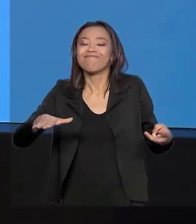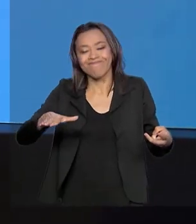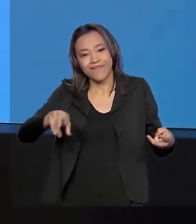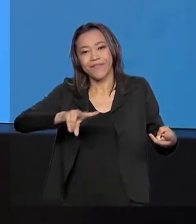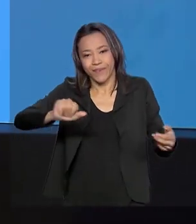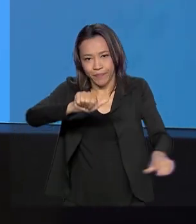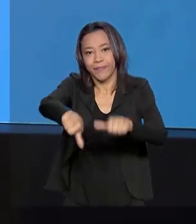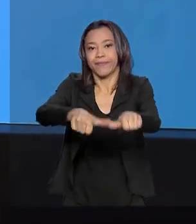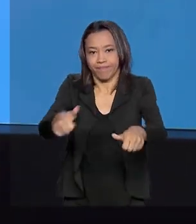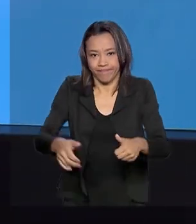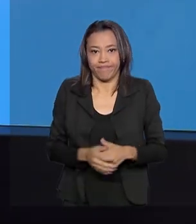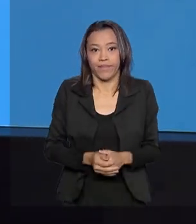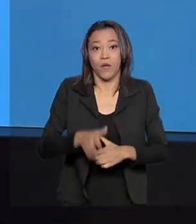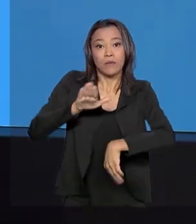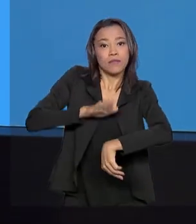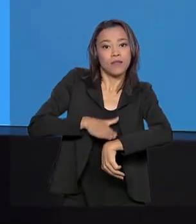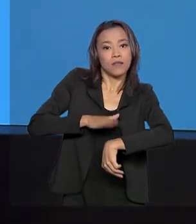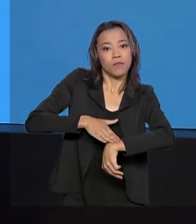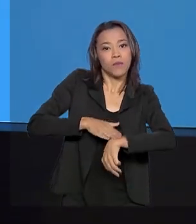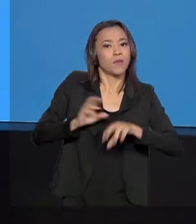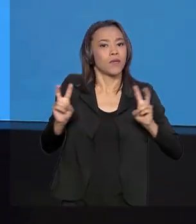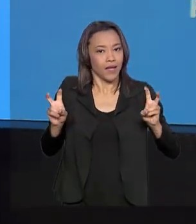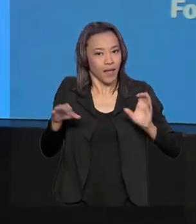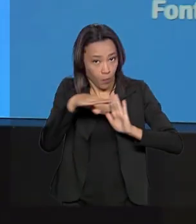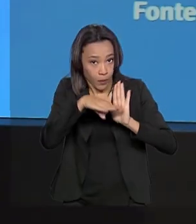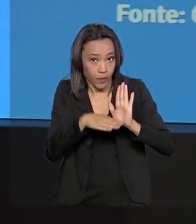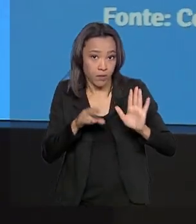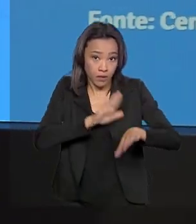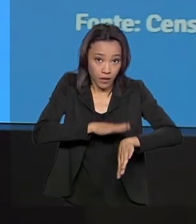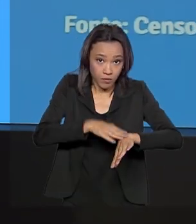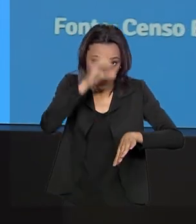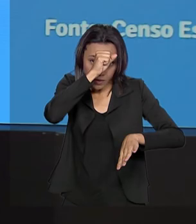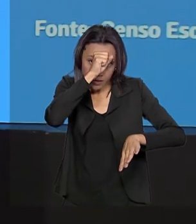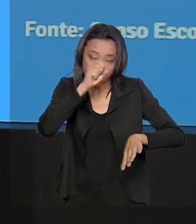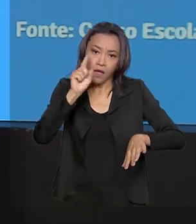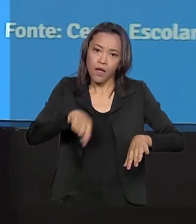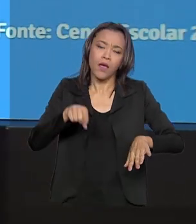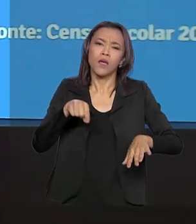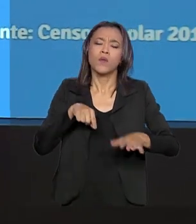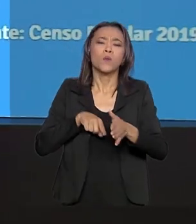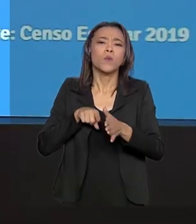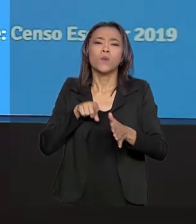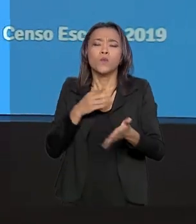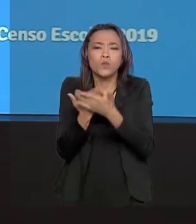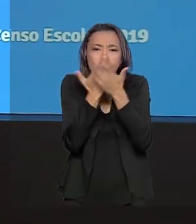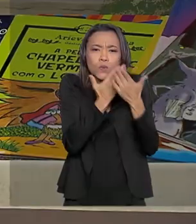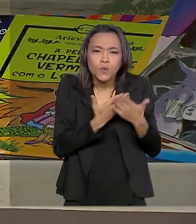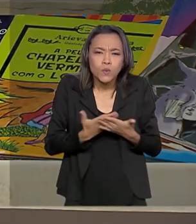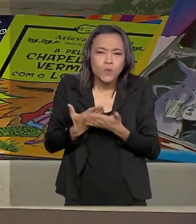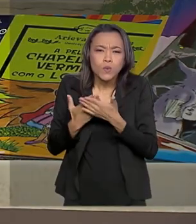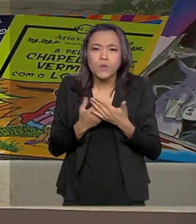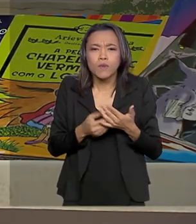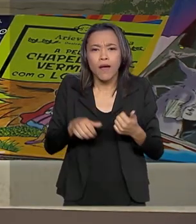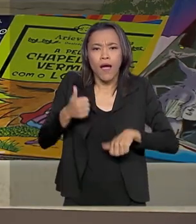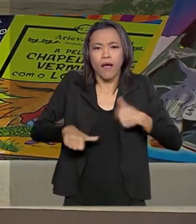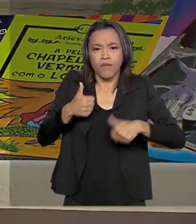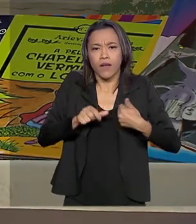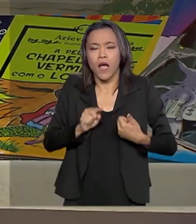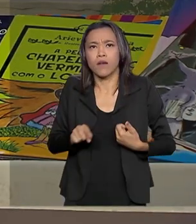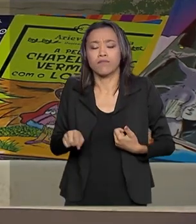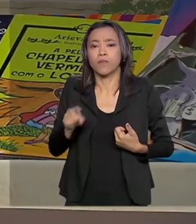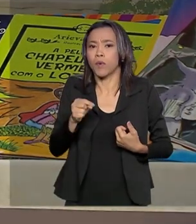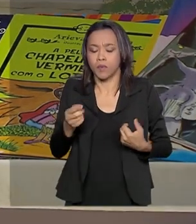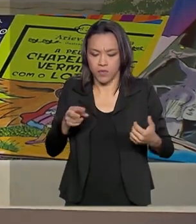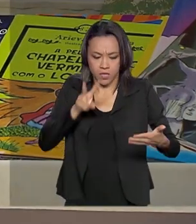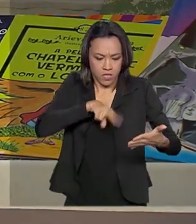por mudanças. O Tempo de Aprender prevê a aplicação do Estudo Nacional de Influência, que vai avaliar competências como